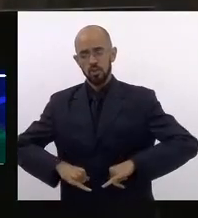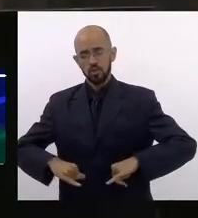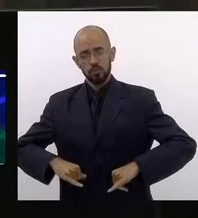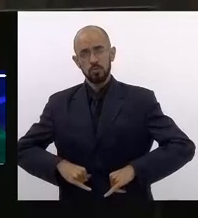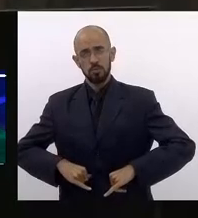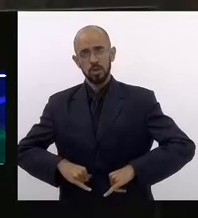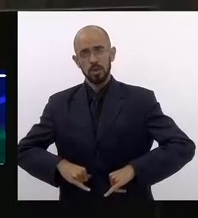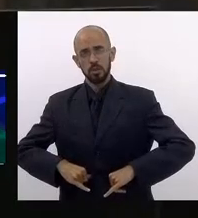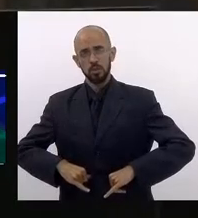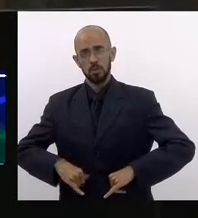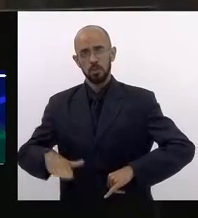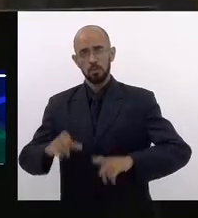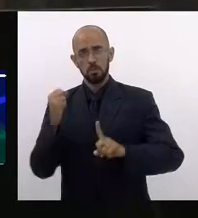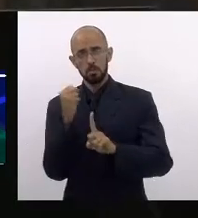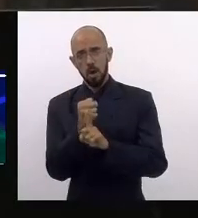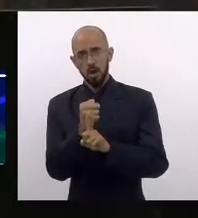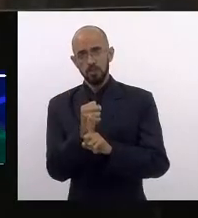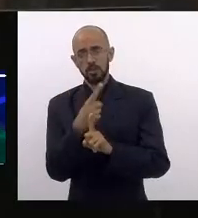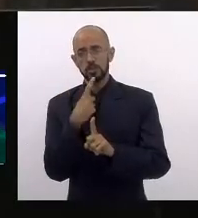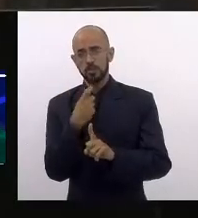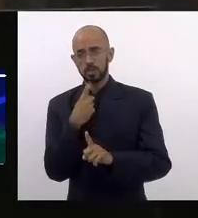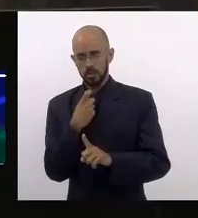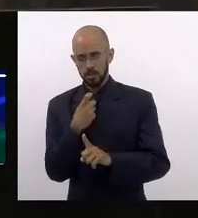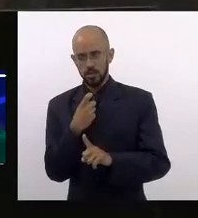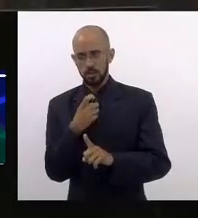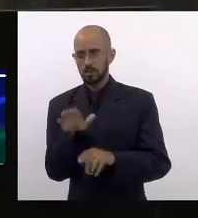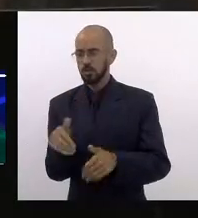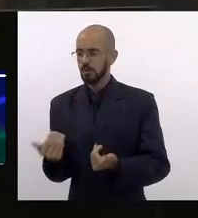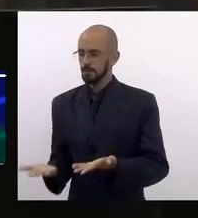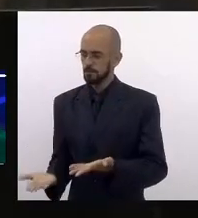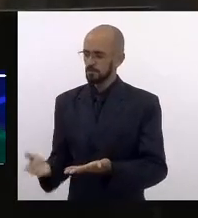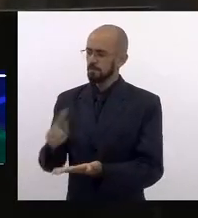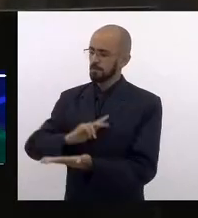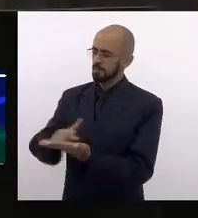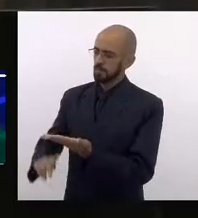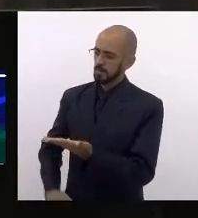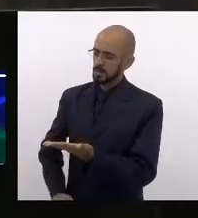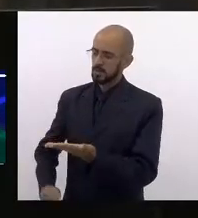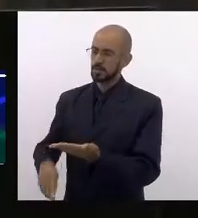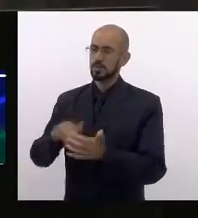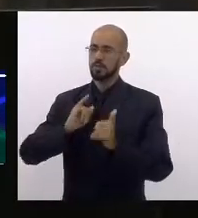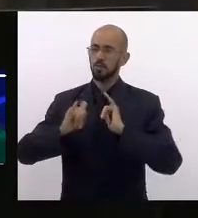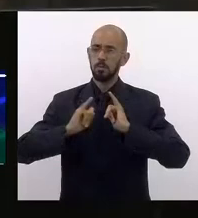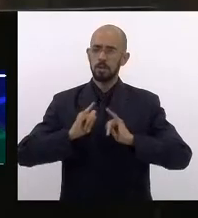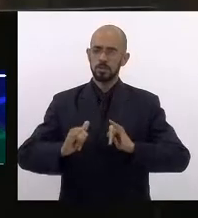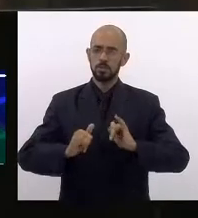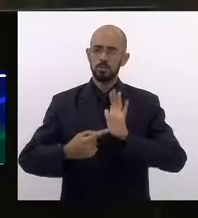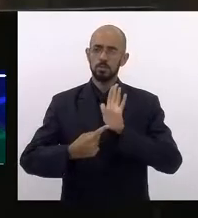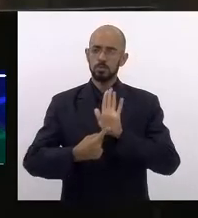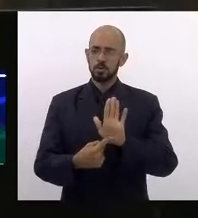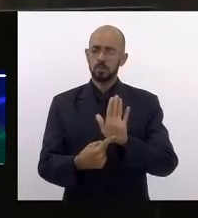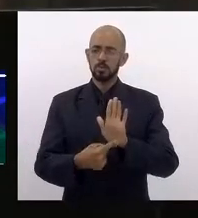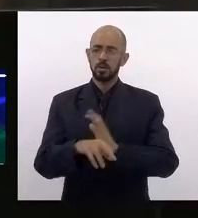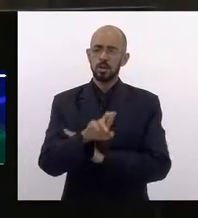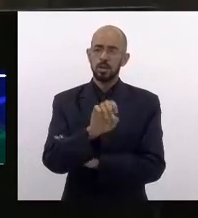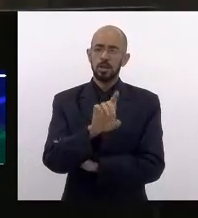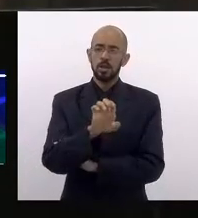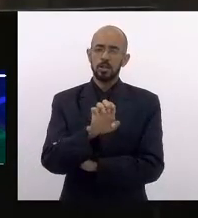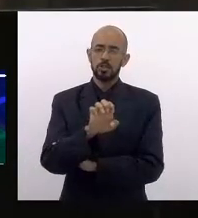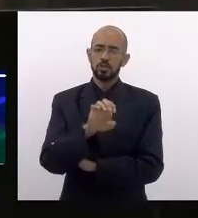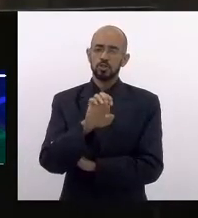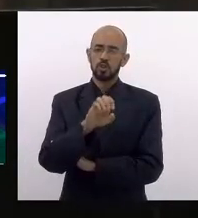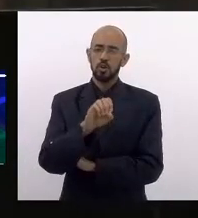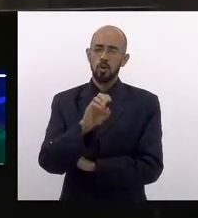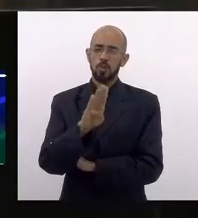e sangue. Então, senhora presidenta, esses dados apresentados pela rede de observatórios da